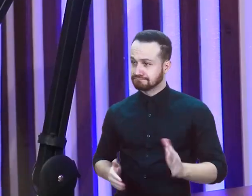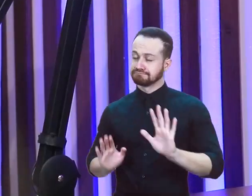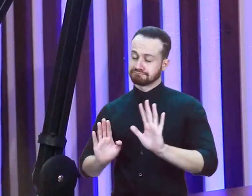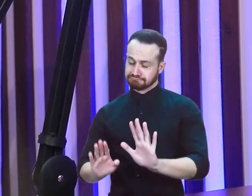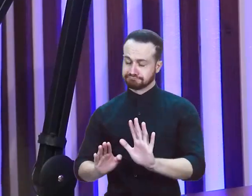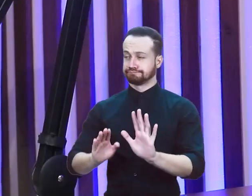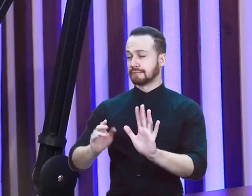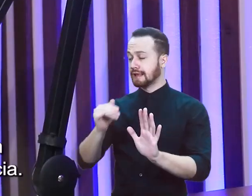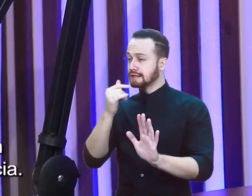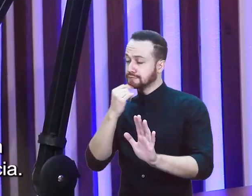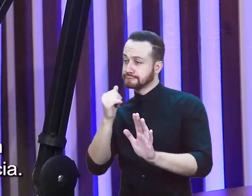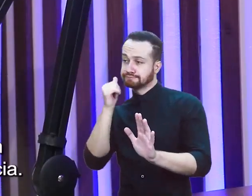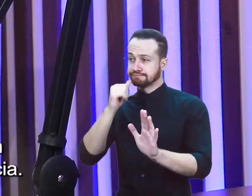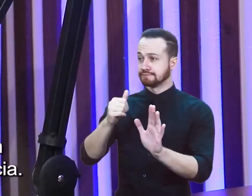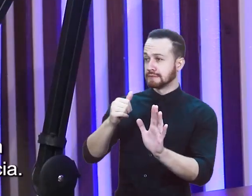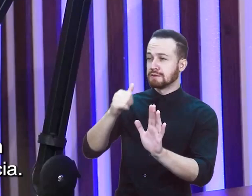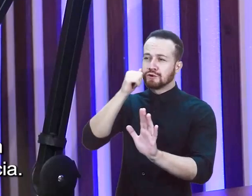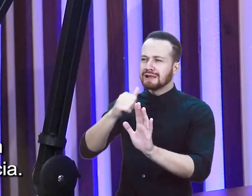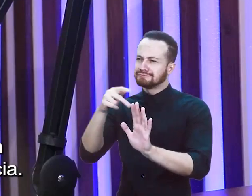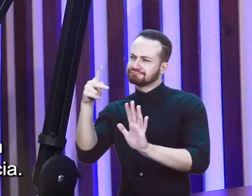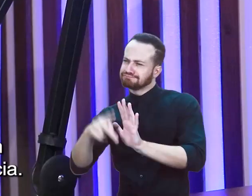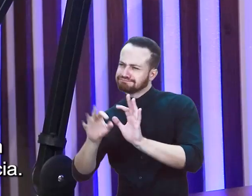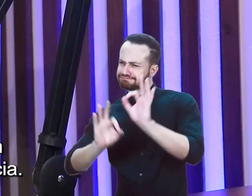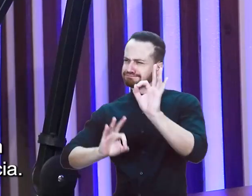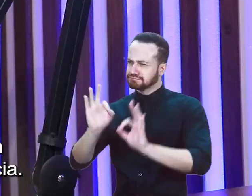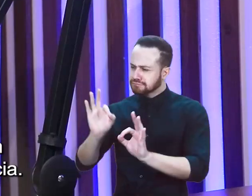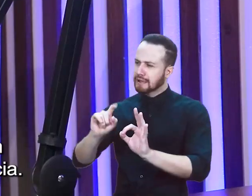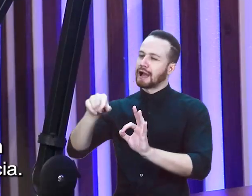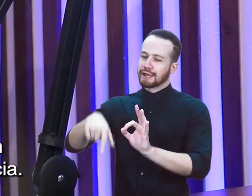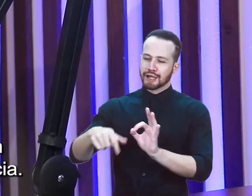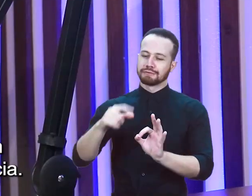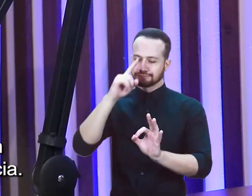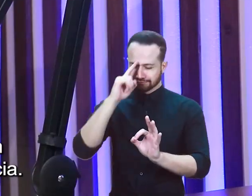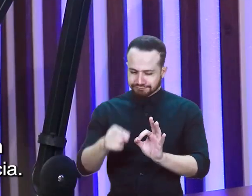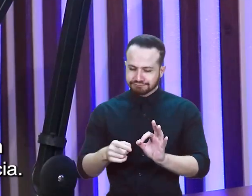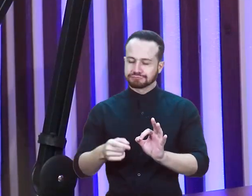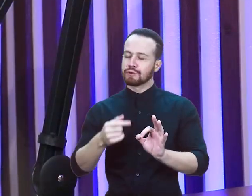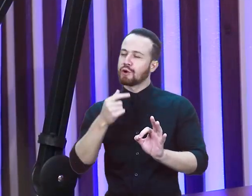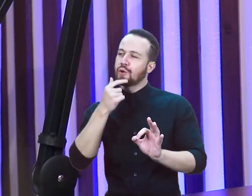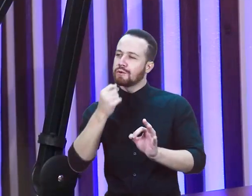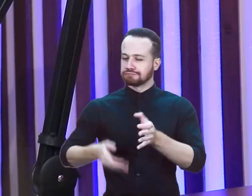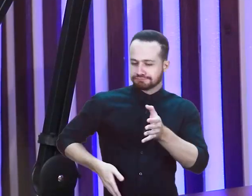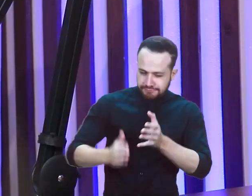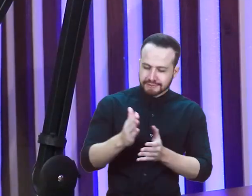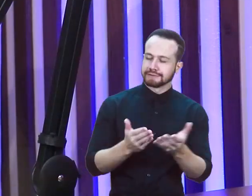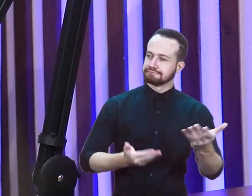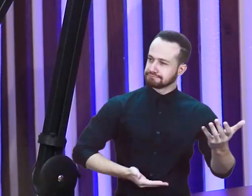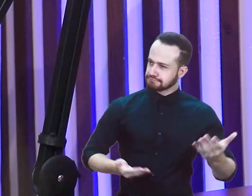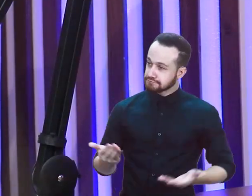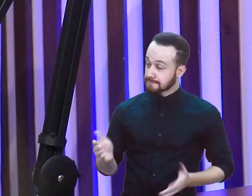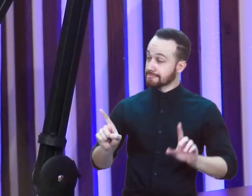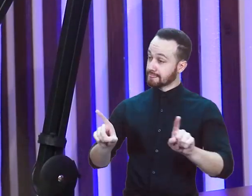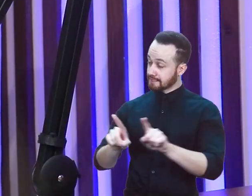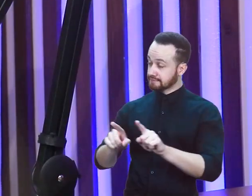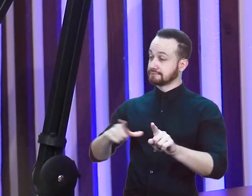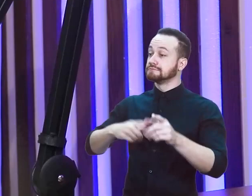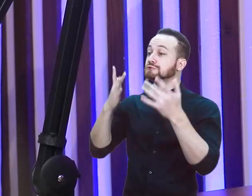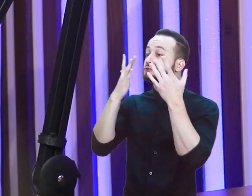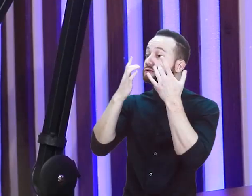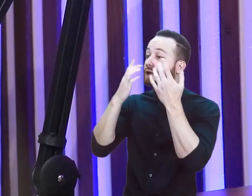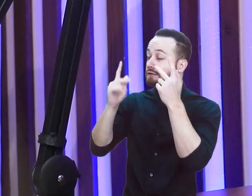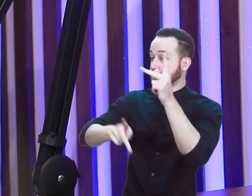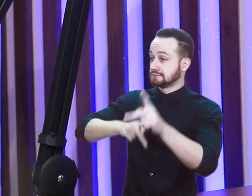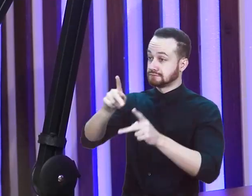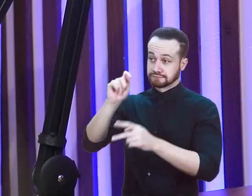planejavam, mas as mulheres pensavam as estratégias de sobrevivência. Também no Teatro Negro,